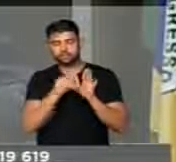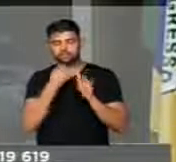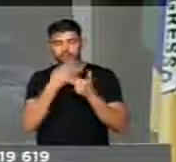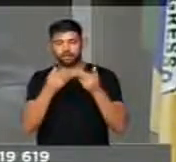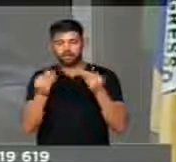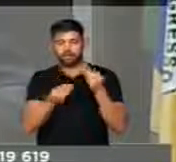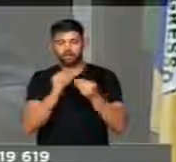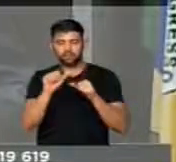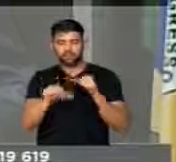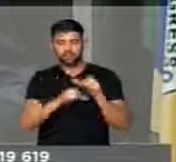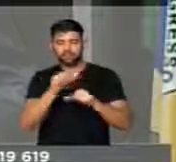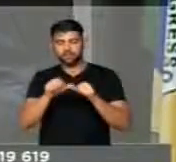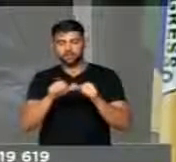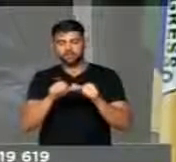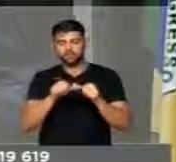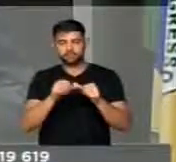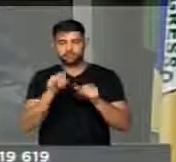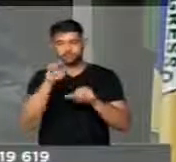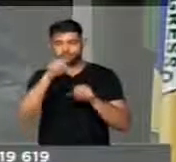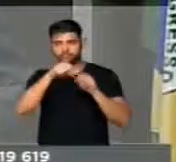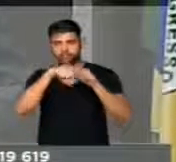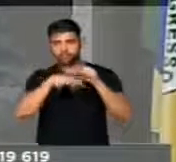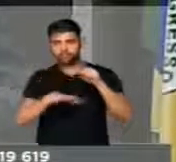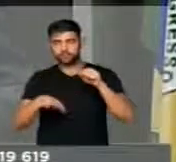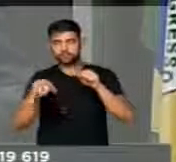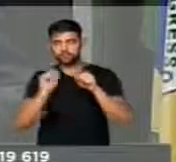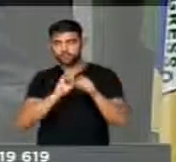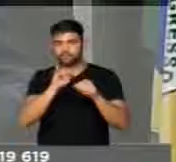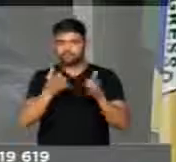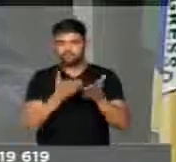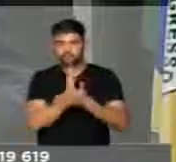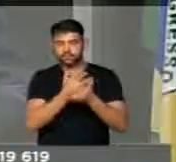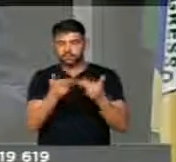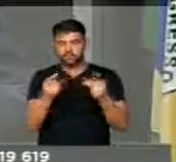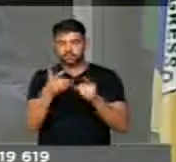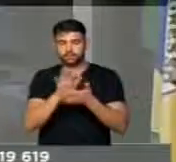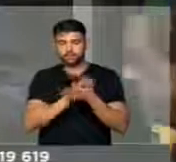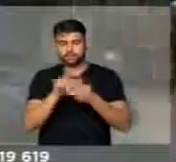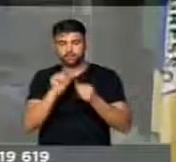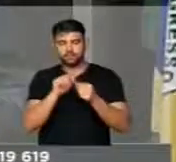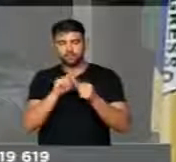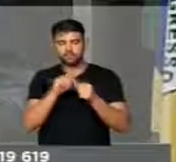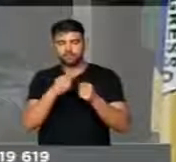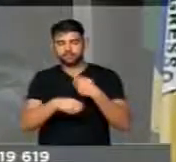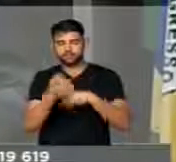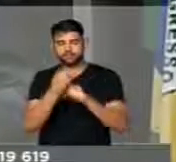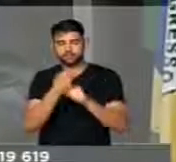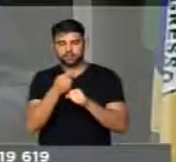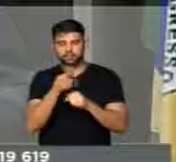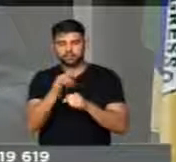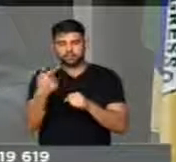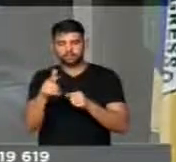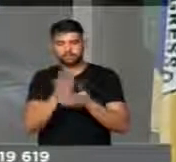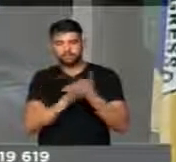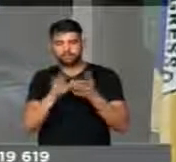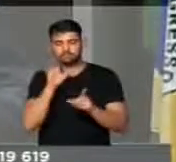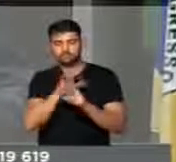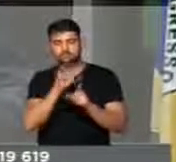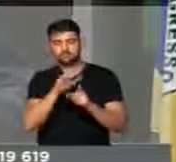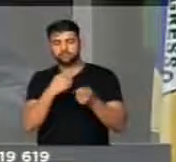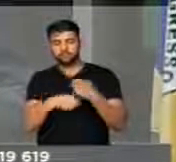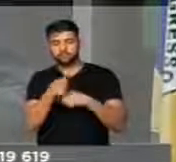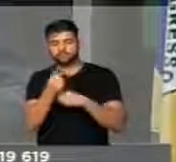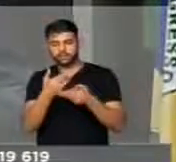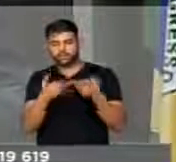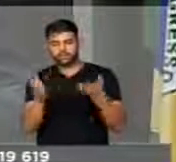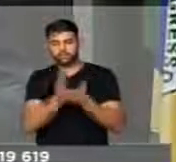como inovarão no ordenamento jurídico se vierem a ser aprovados. Por não afetarem as finanças da União, não há implicação